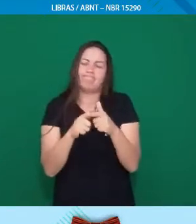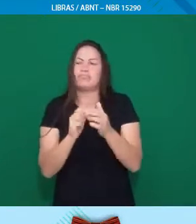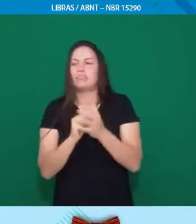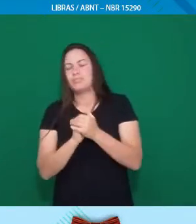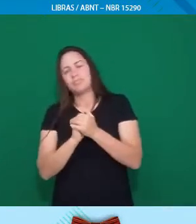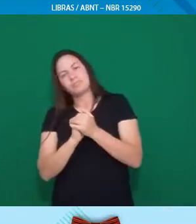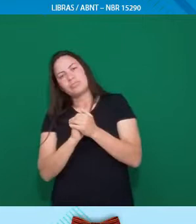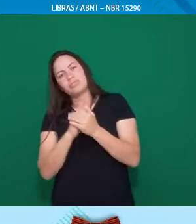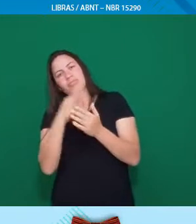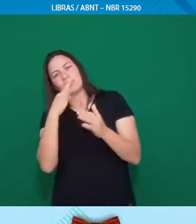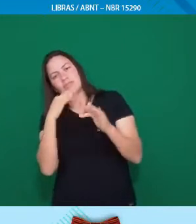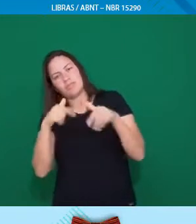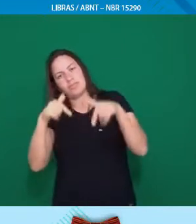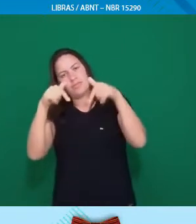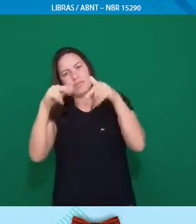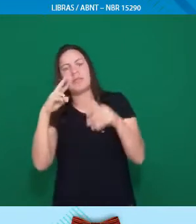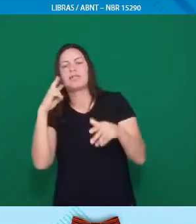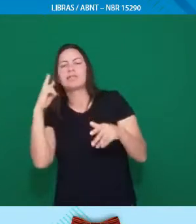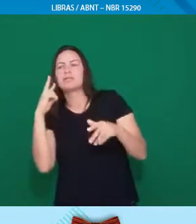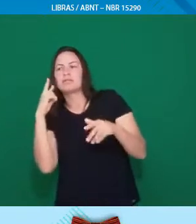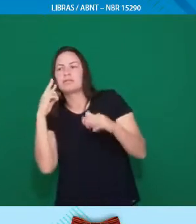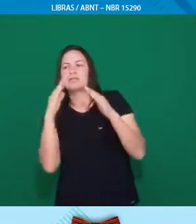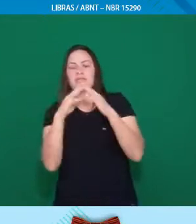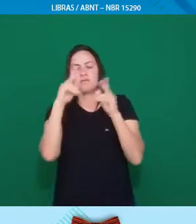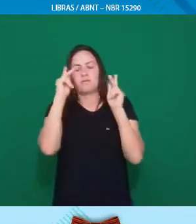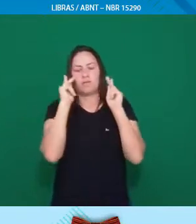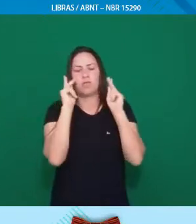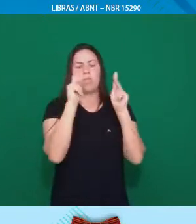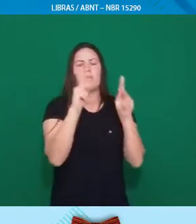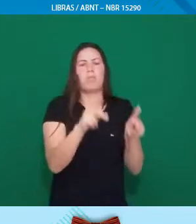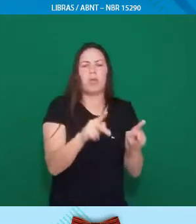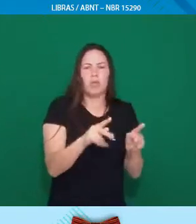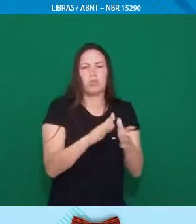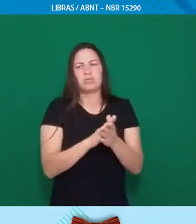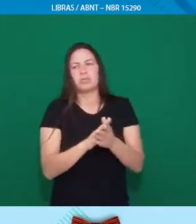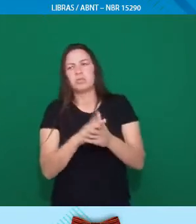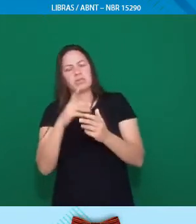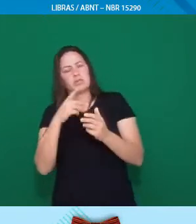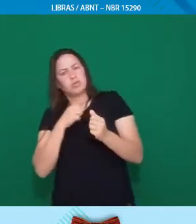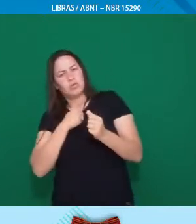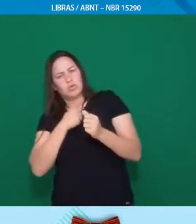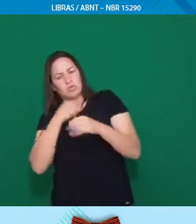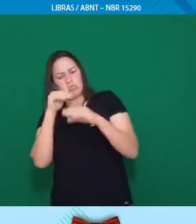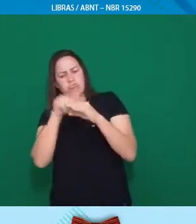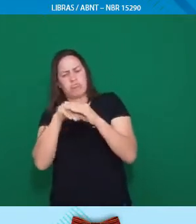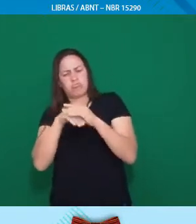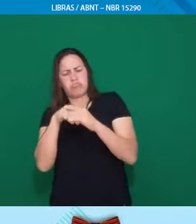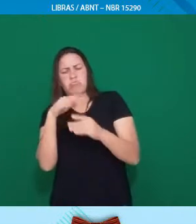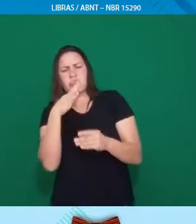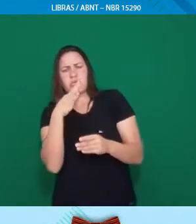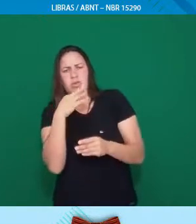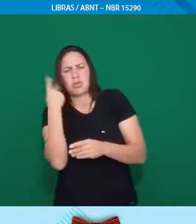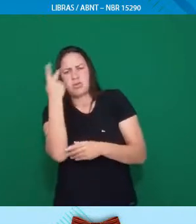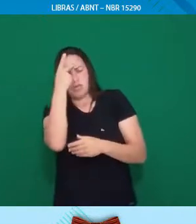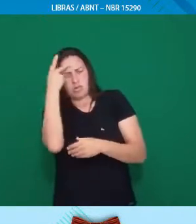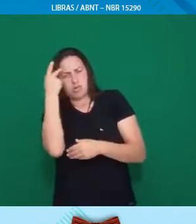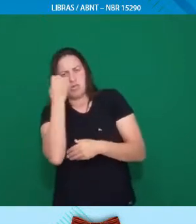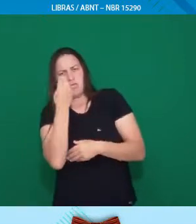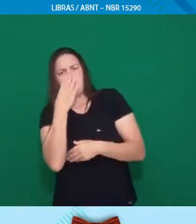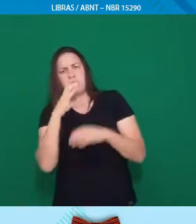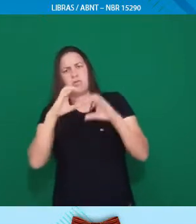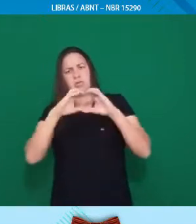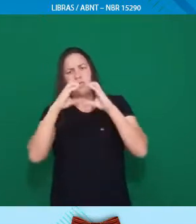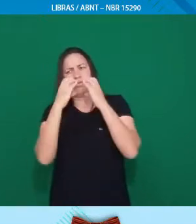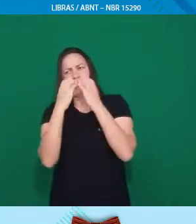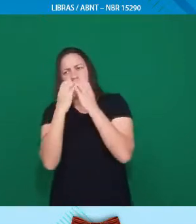essa é um reconhecimento da cama geradores na casa do povo é aqui a gente tá aqui justamente para isso para reconhecer As boas ações